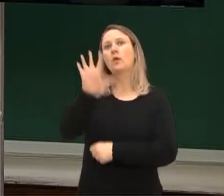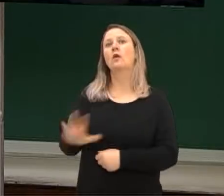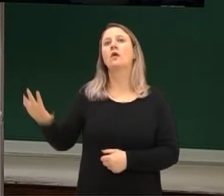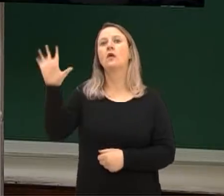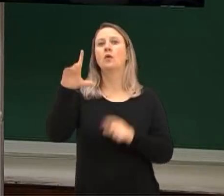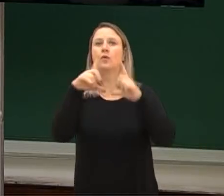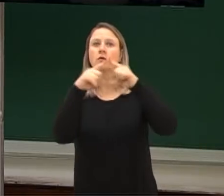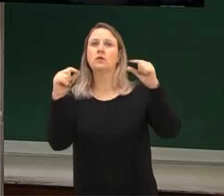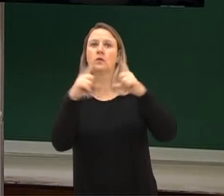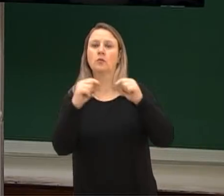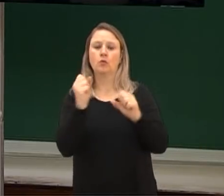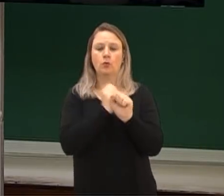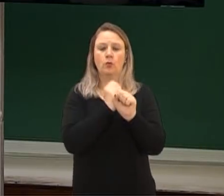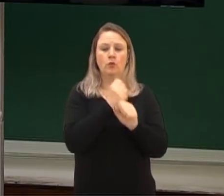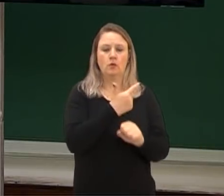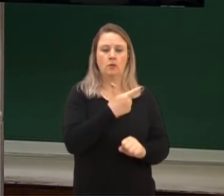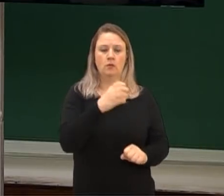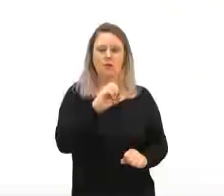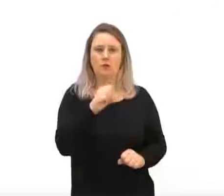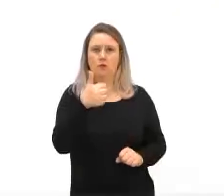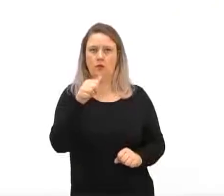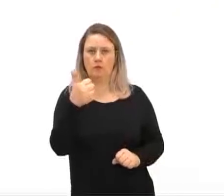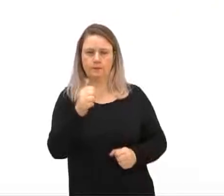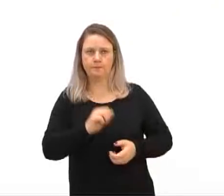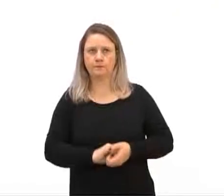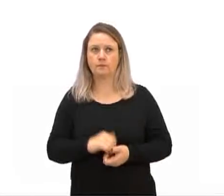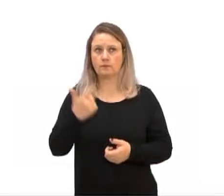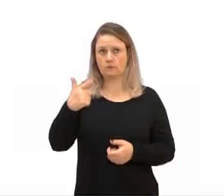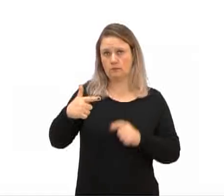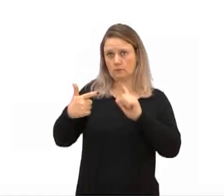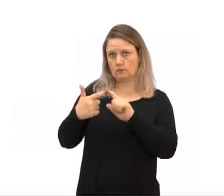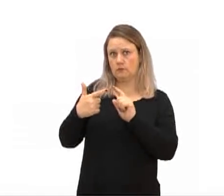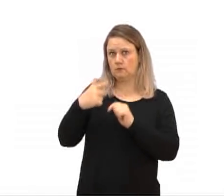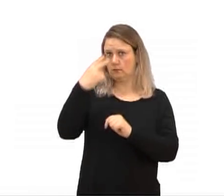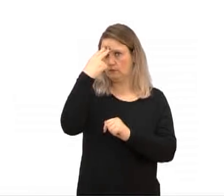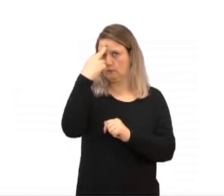Japão em 2011, e aqui tem uma outra imagem de um outro